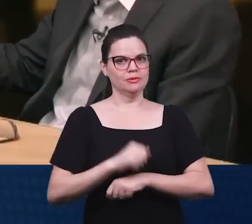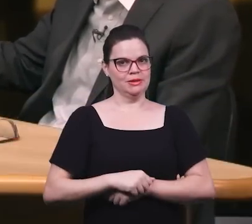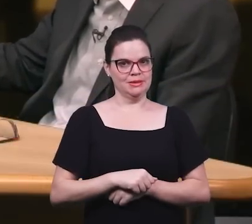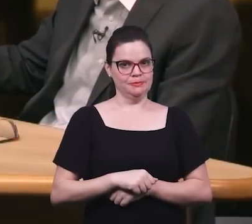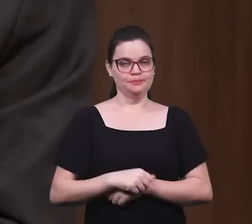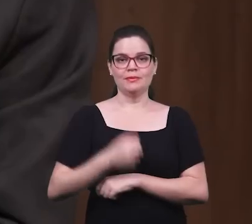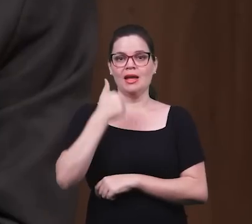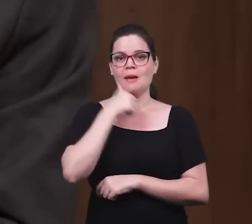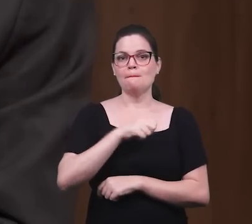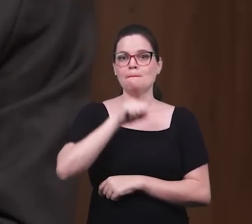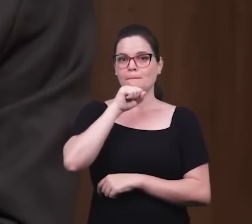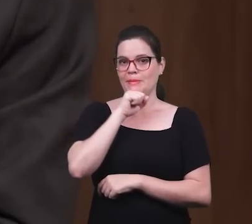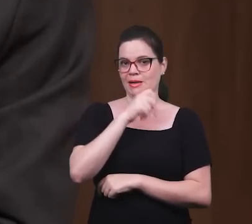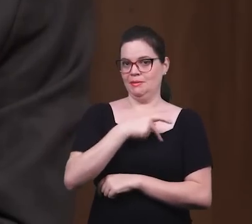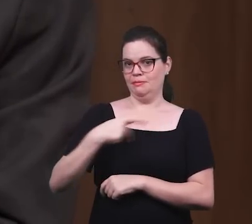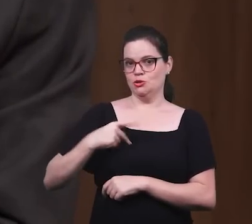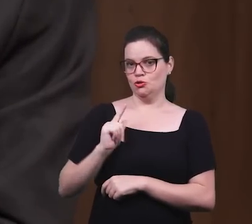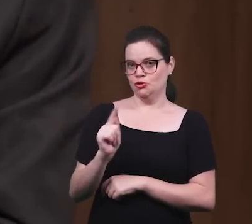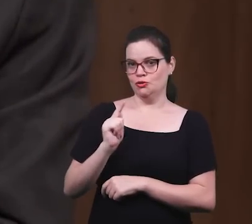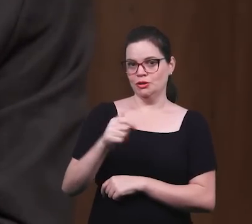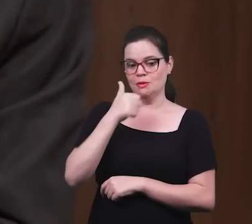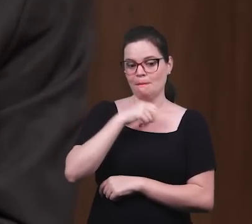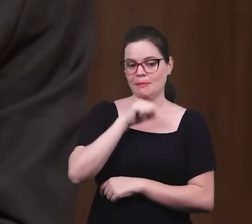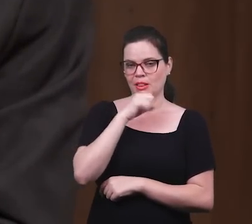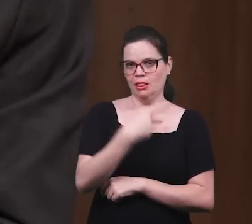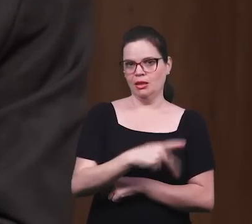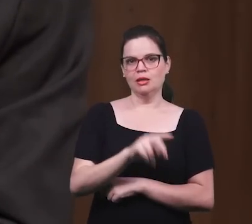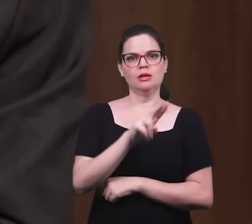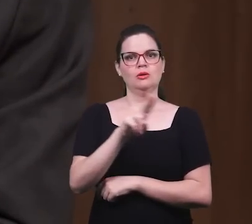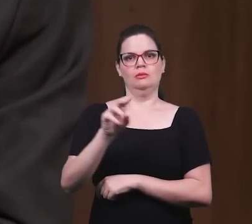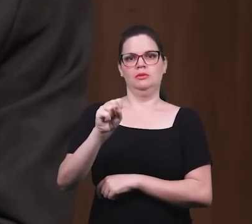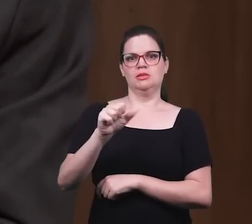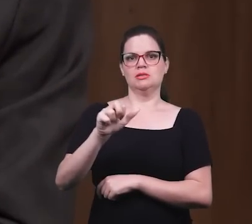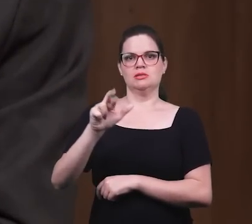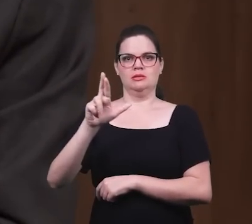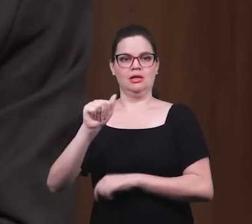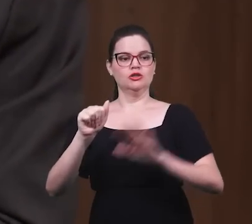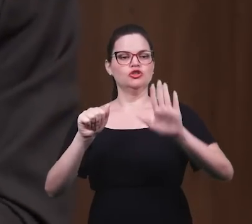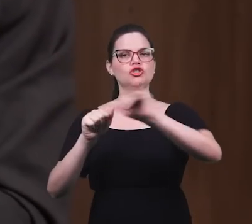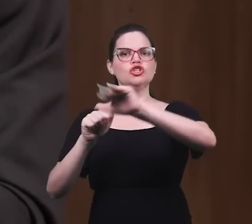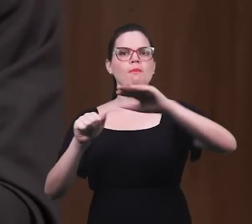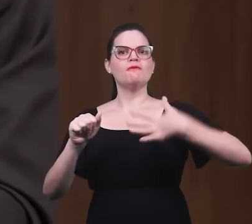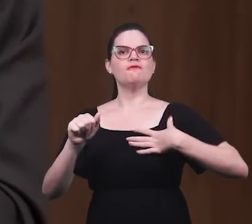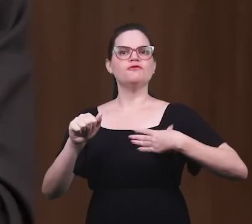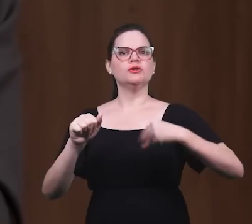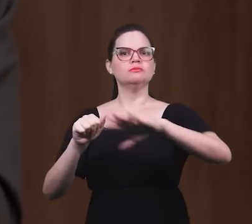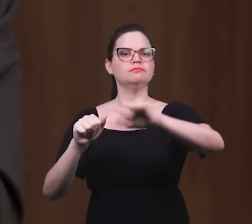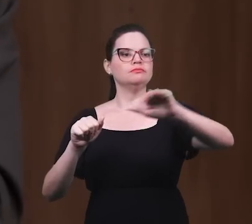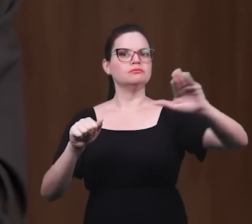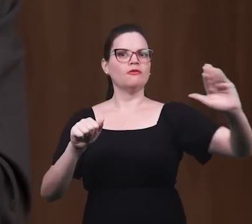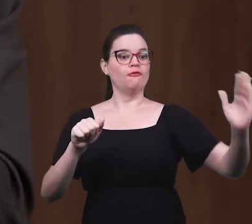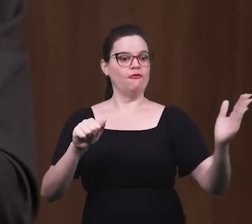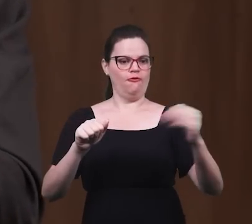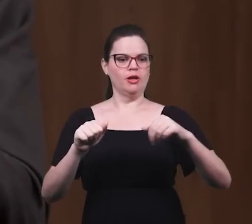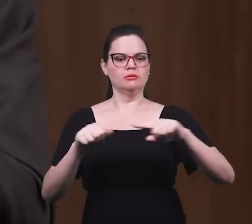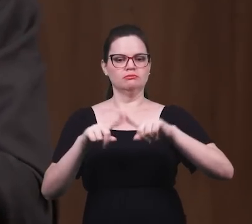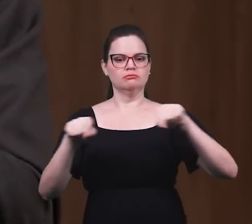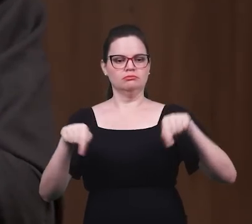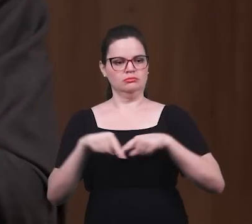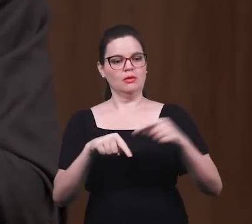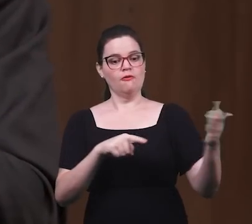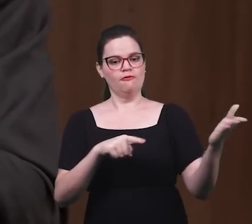Sara, a mãe deles, reuniu todos os filhos na sala. Abriu a palavra, olha, a